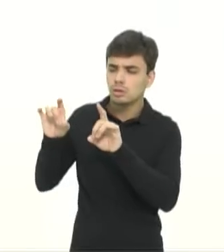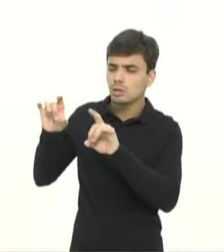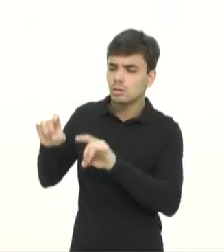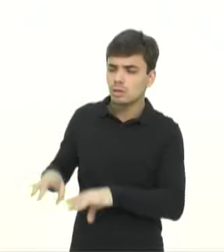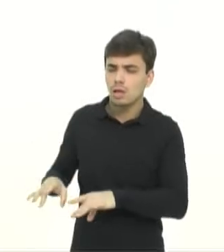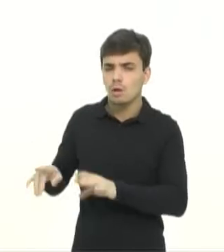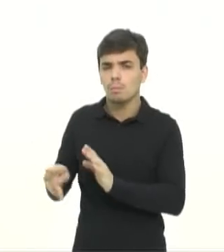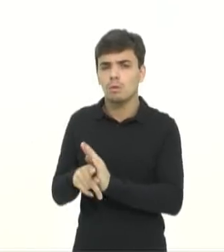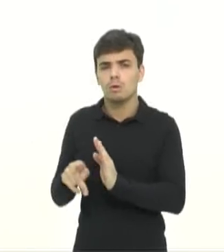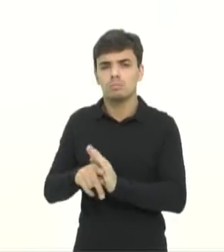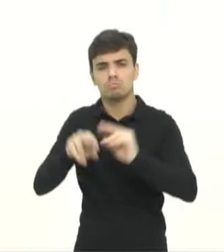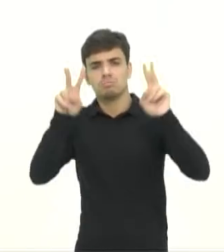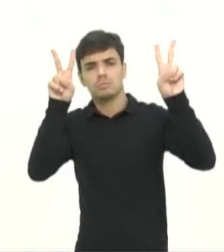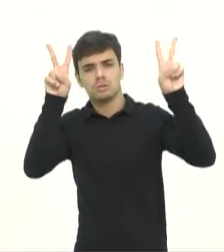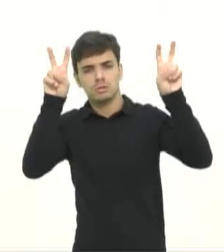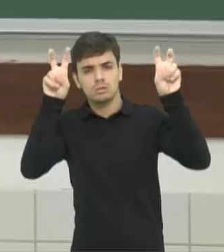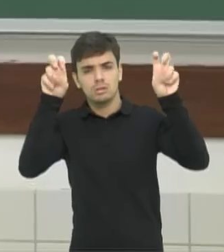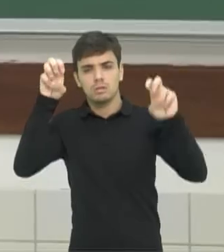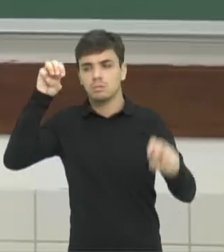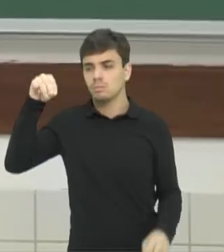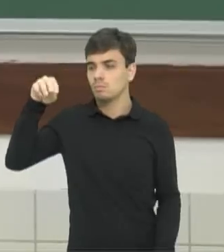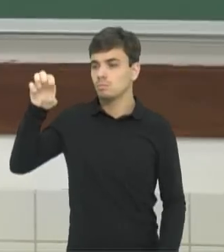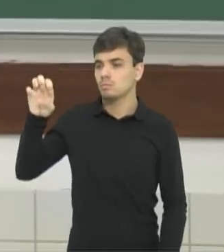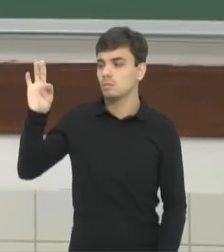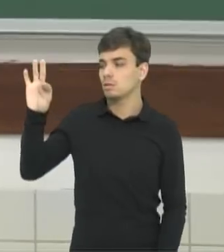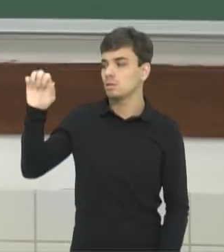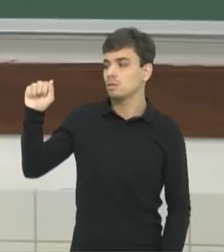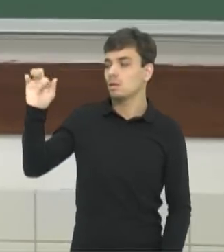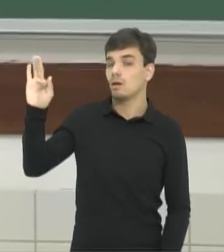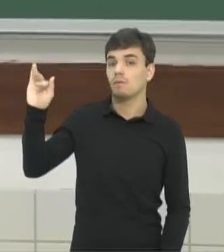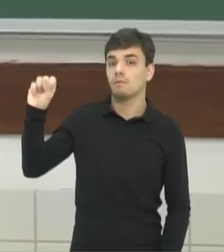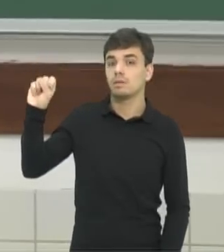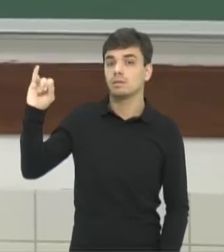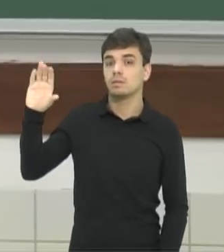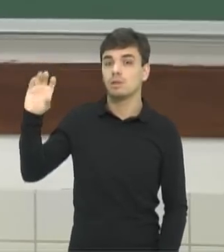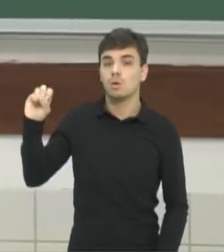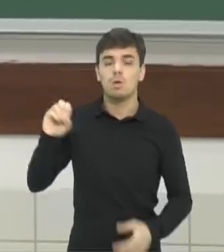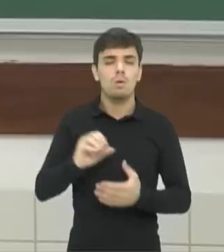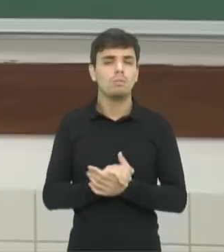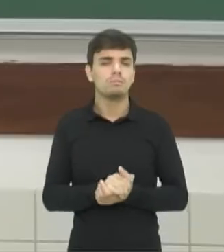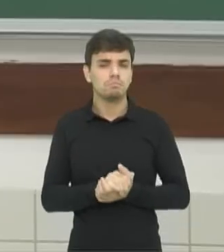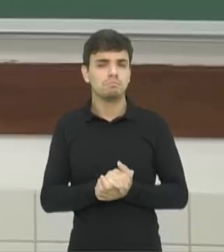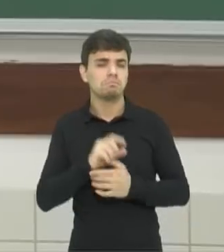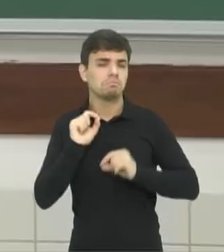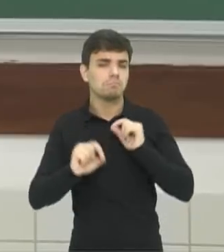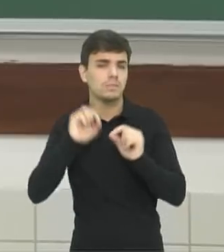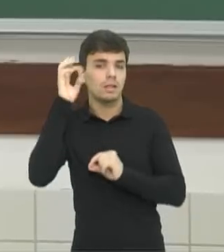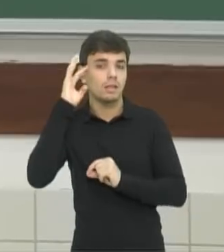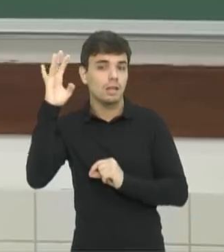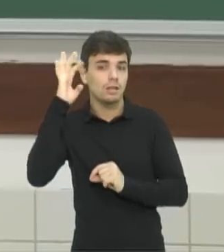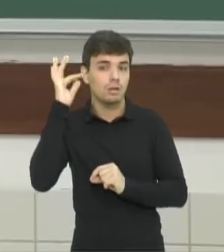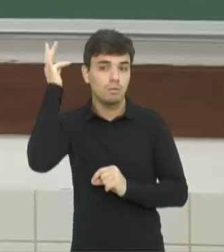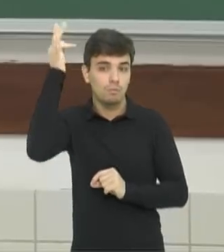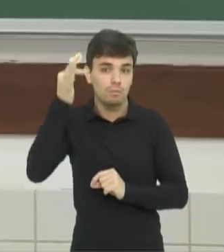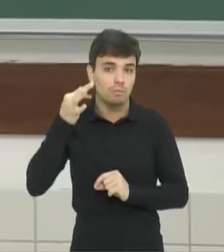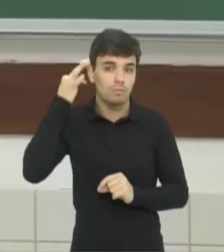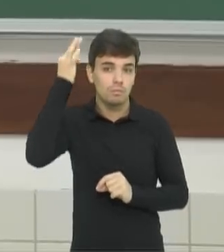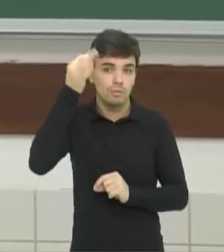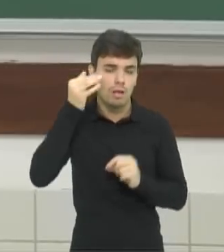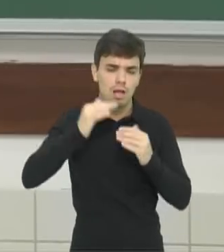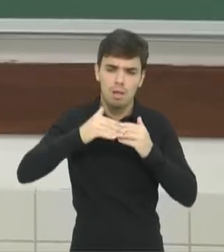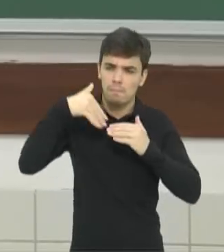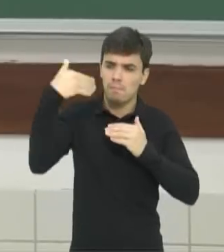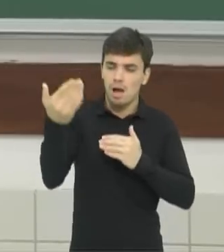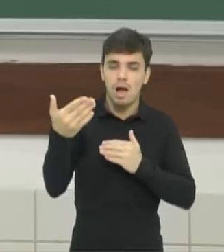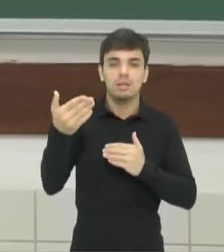metafísicos. Professora, calma, metafísicos, uma teoria de filosofia, gente, tá? É tudo aquilo que vai além do